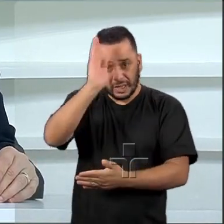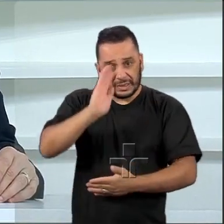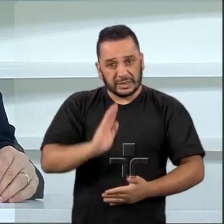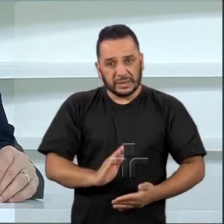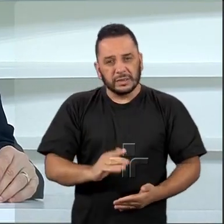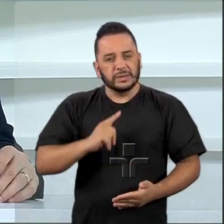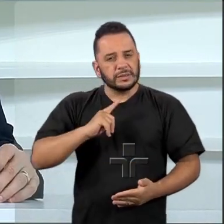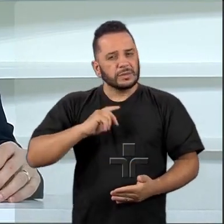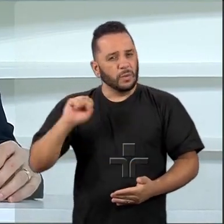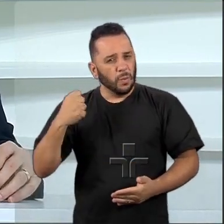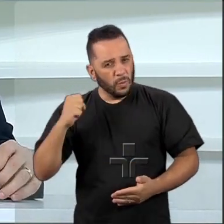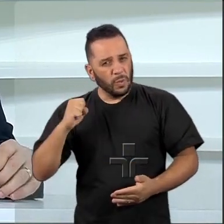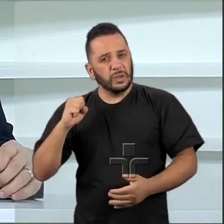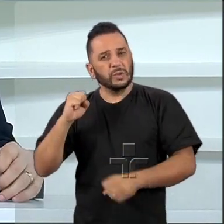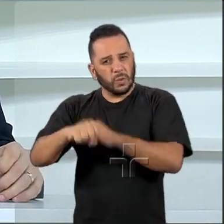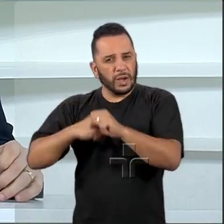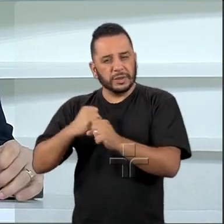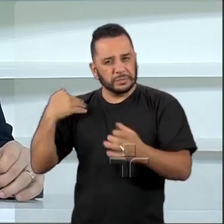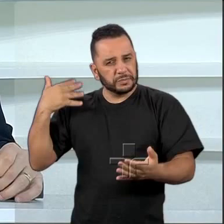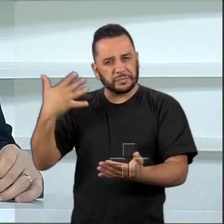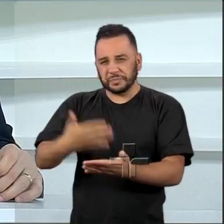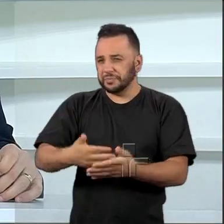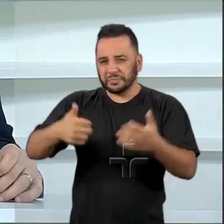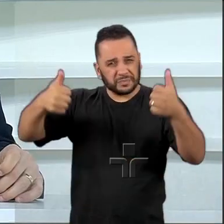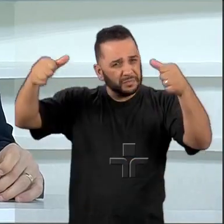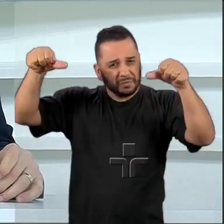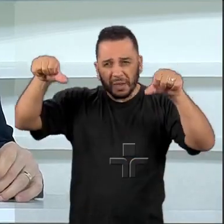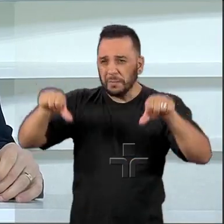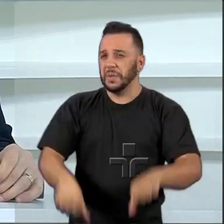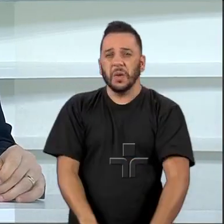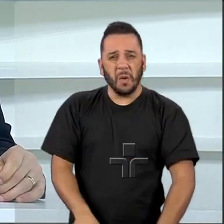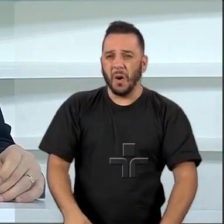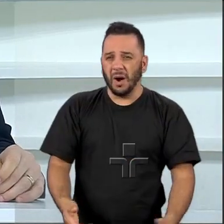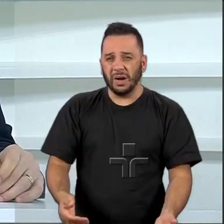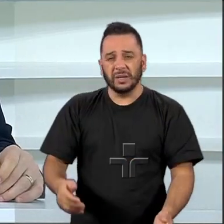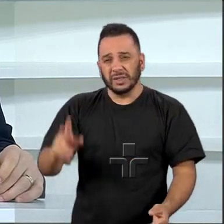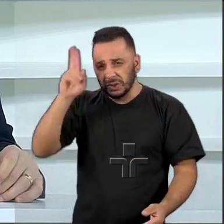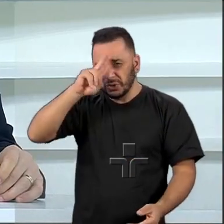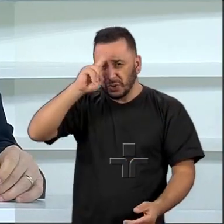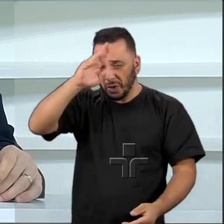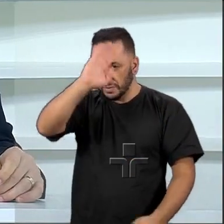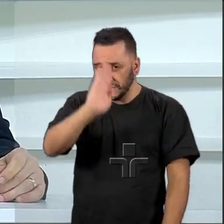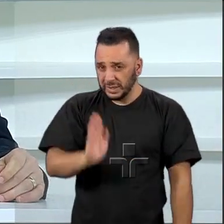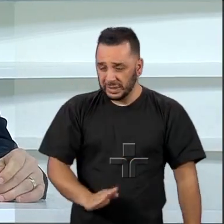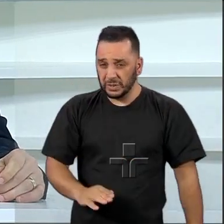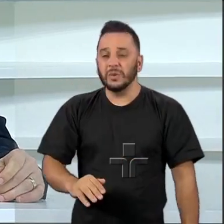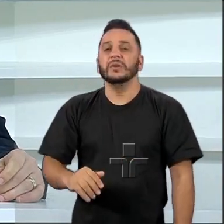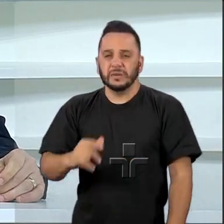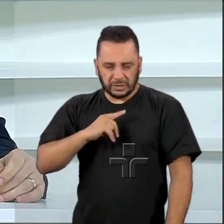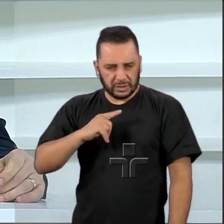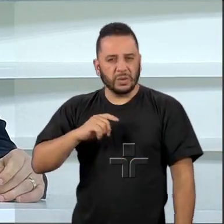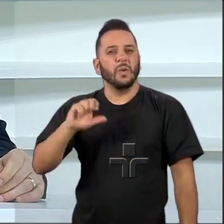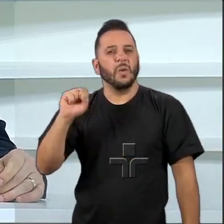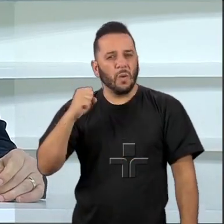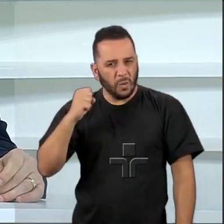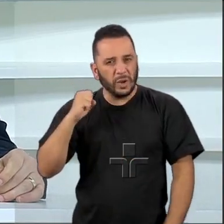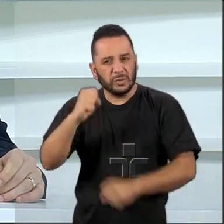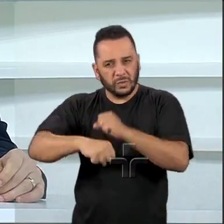os 8 anos piores em termos de crescimento da história brasileira. Os últimos 8? Os últimos